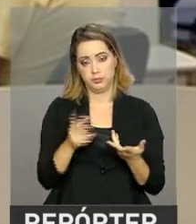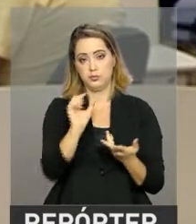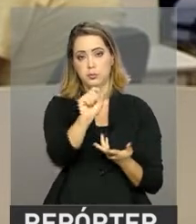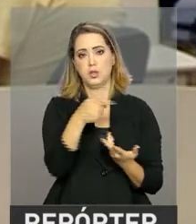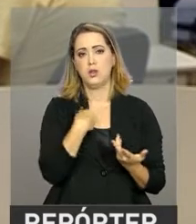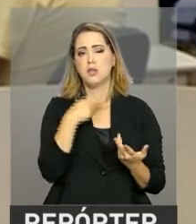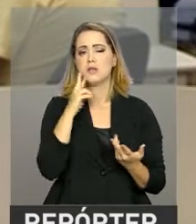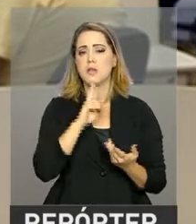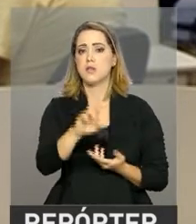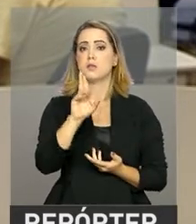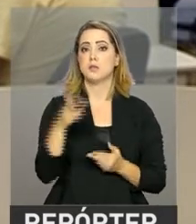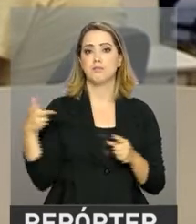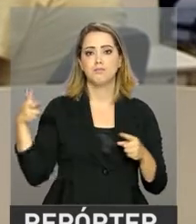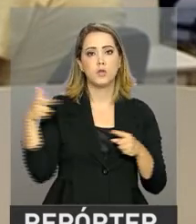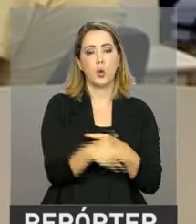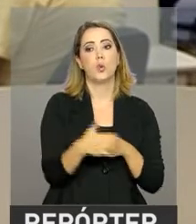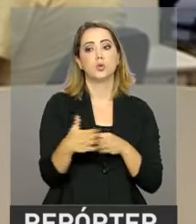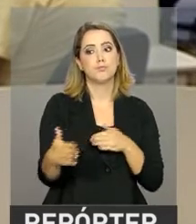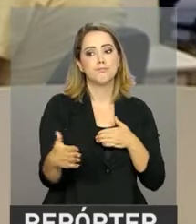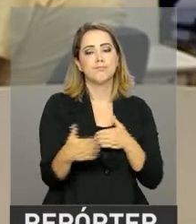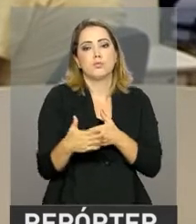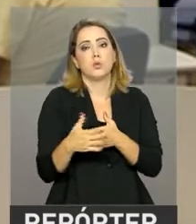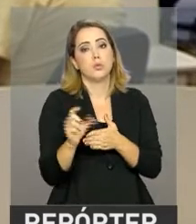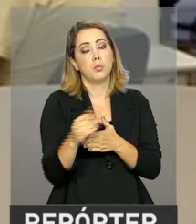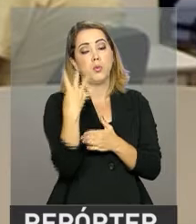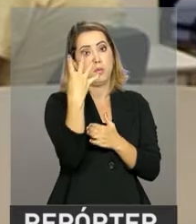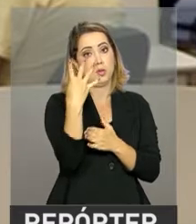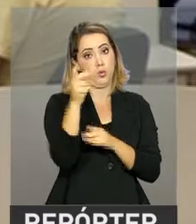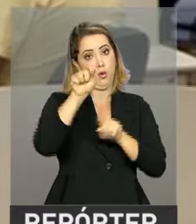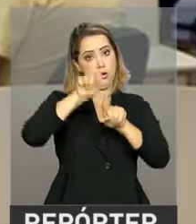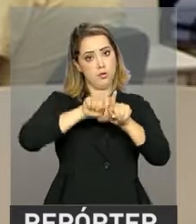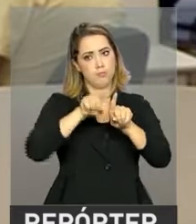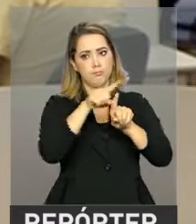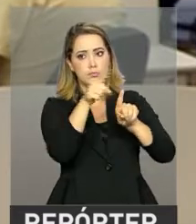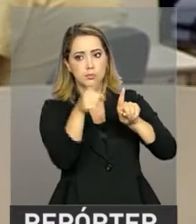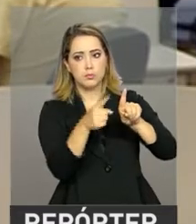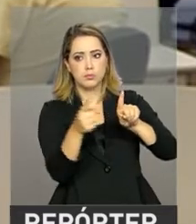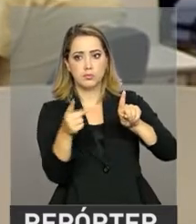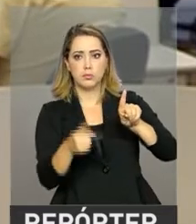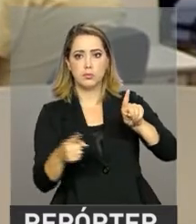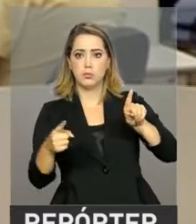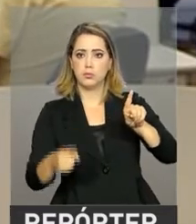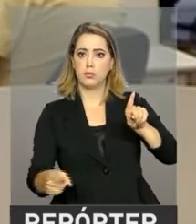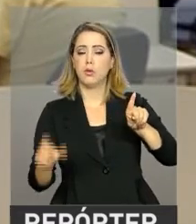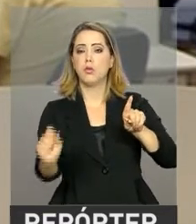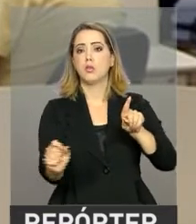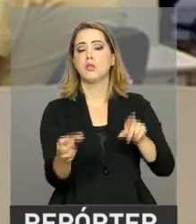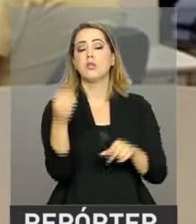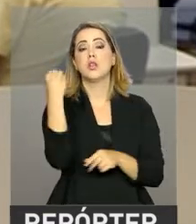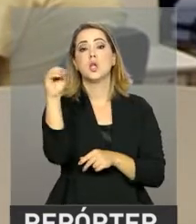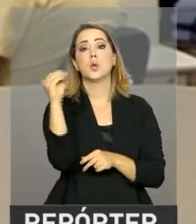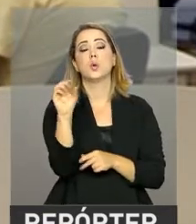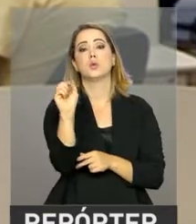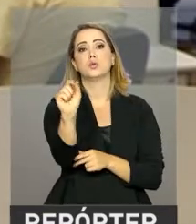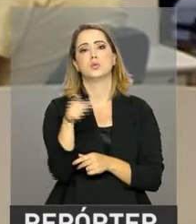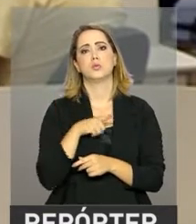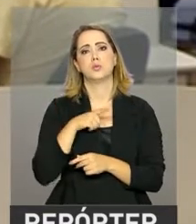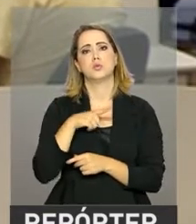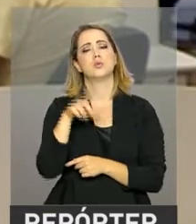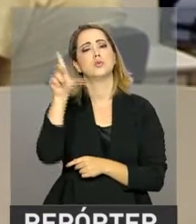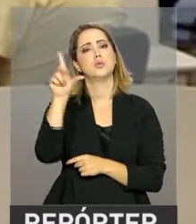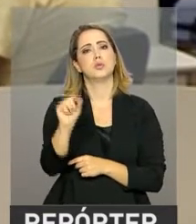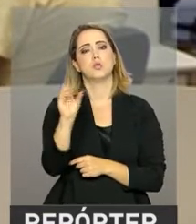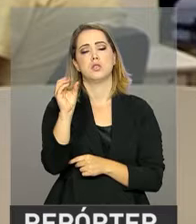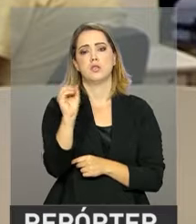resultado, ele interrompe uma sequência de 4 meses de retração. Em outubro, por exemplo, o índice havia registrado queda